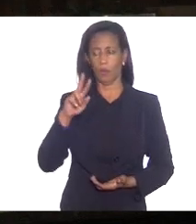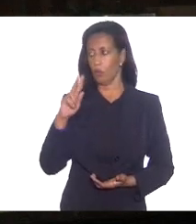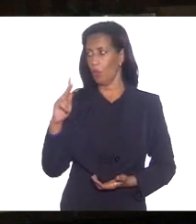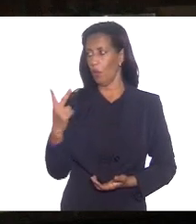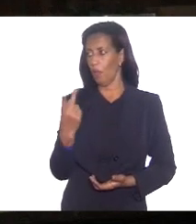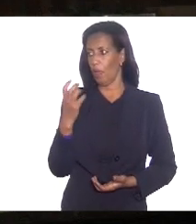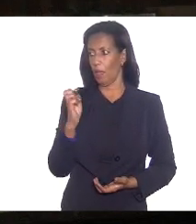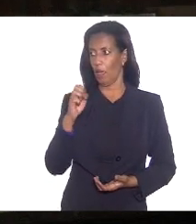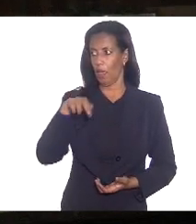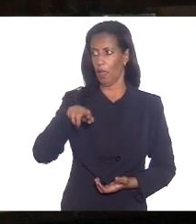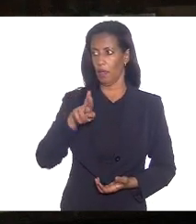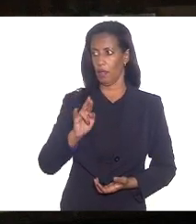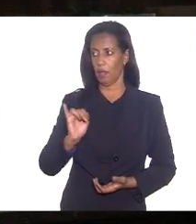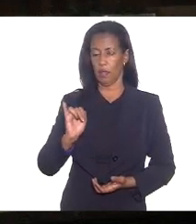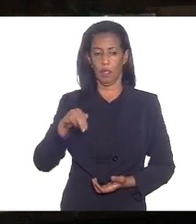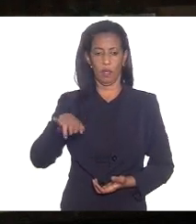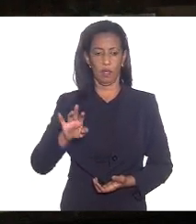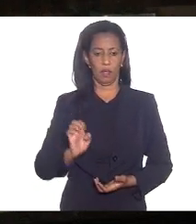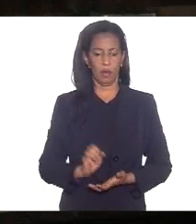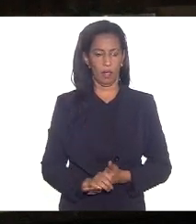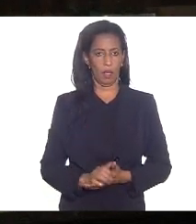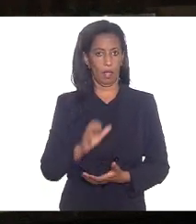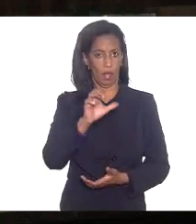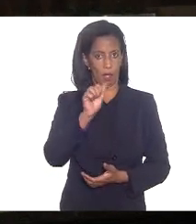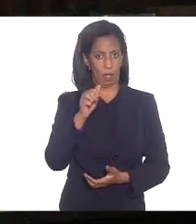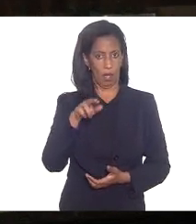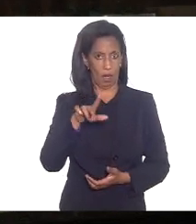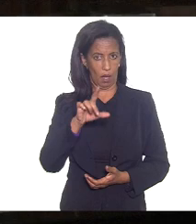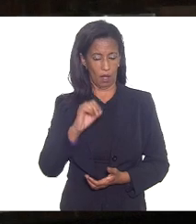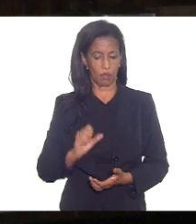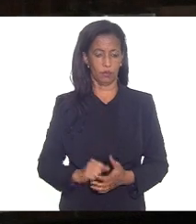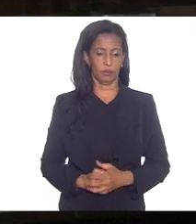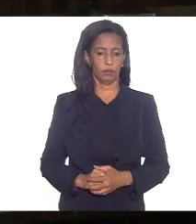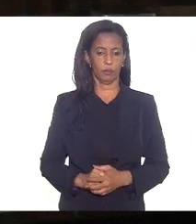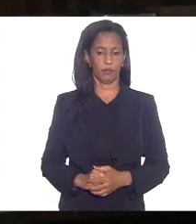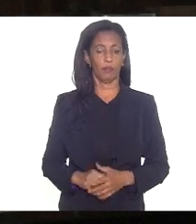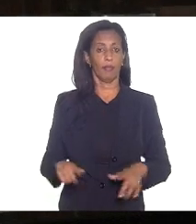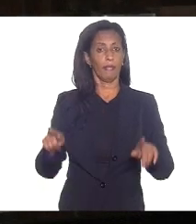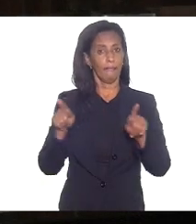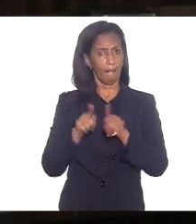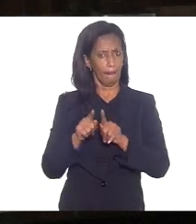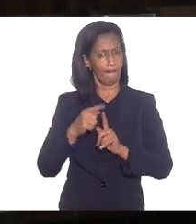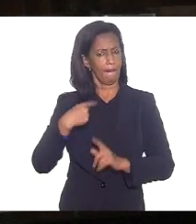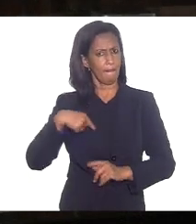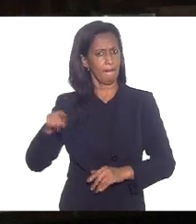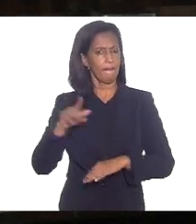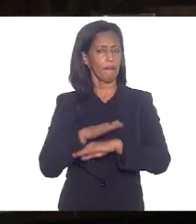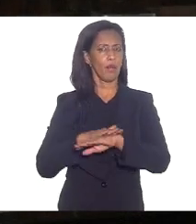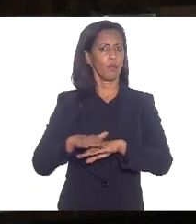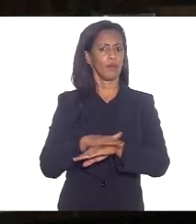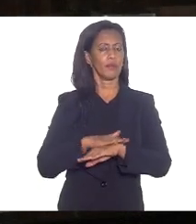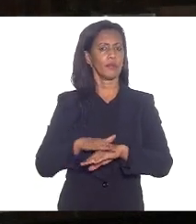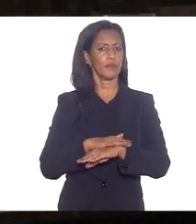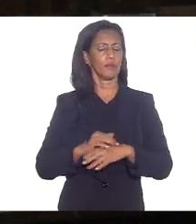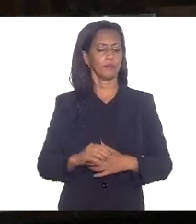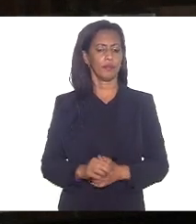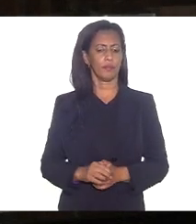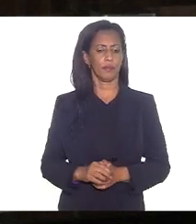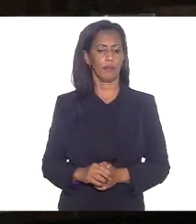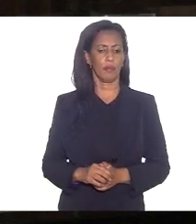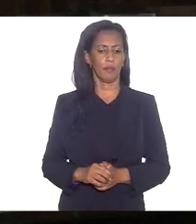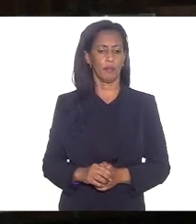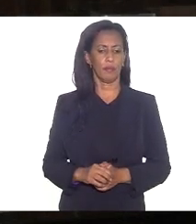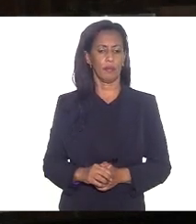Henrique Carlos Andrade Figueira. Também estive conversando com o